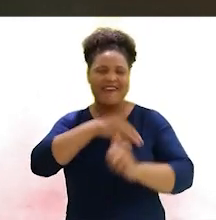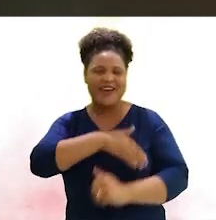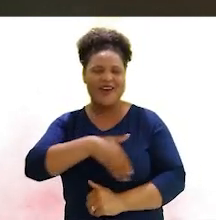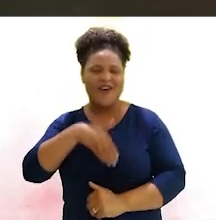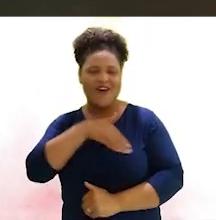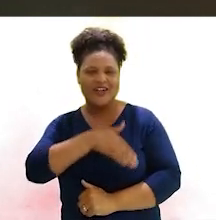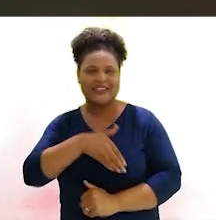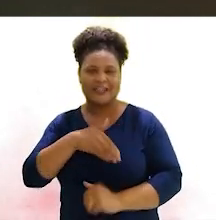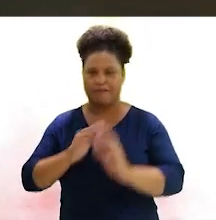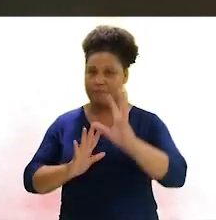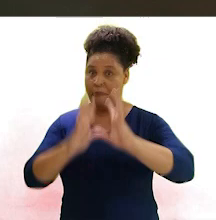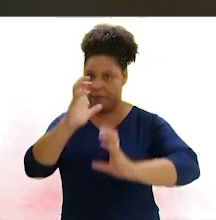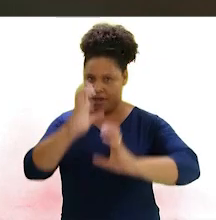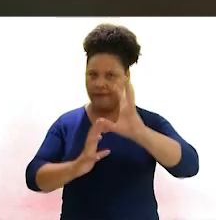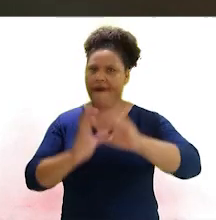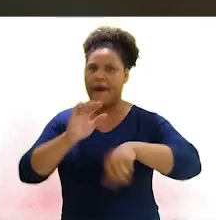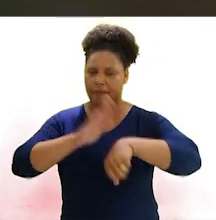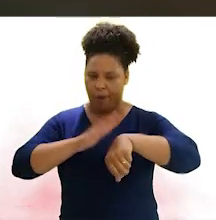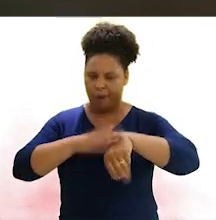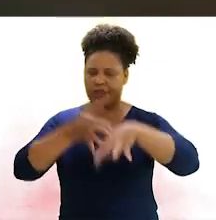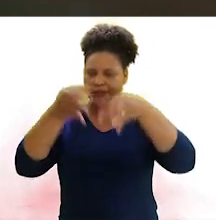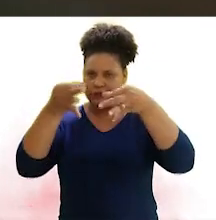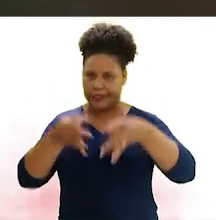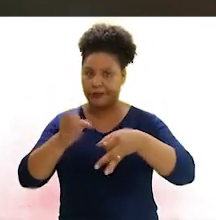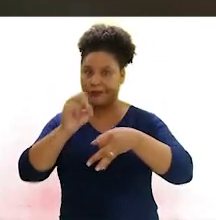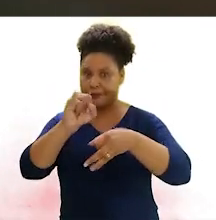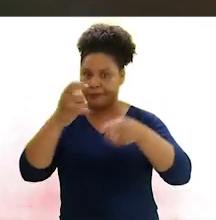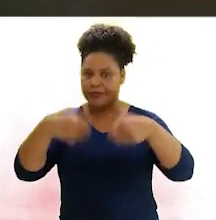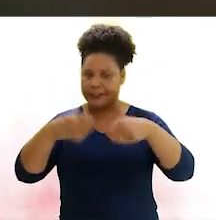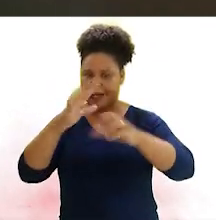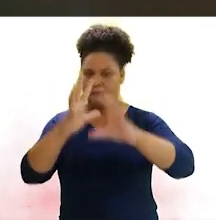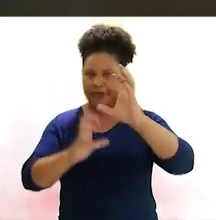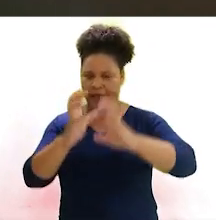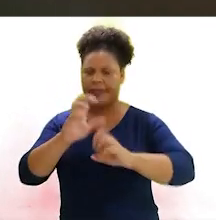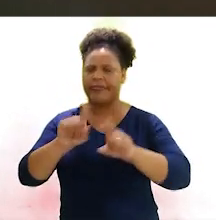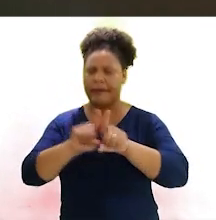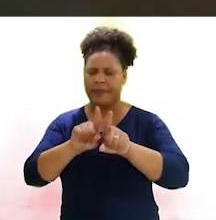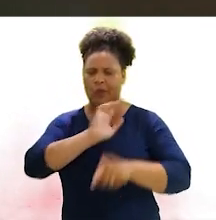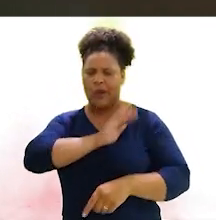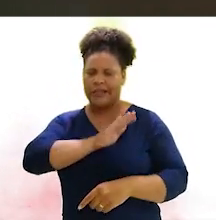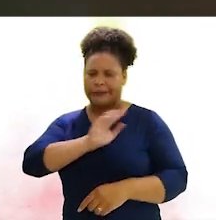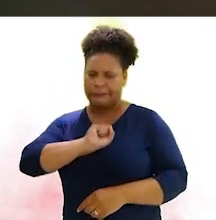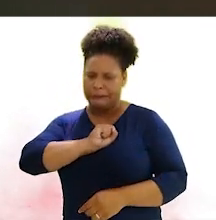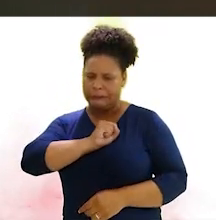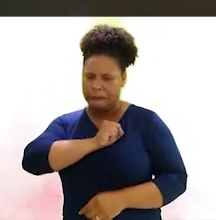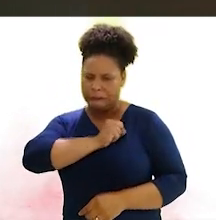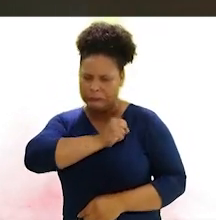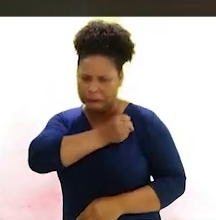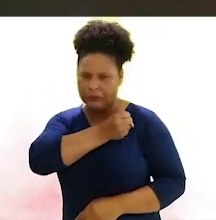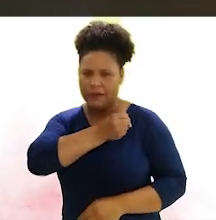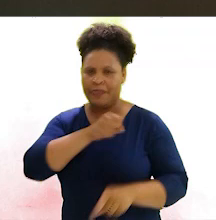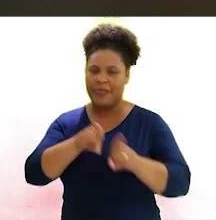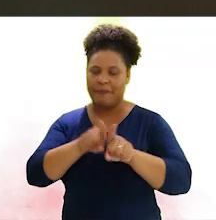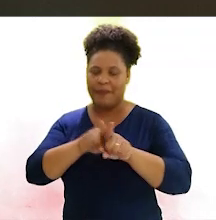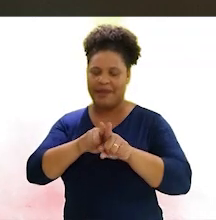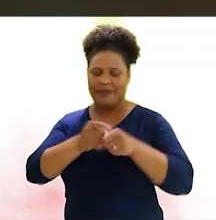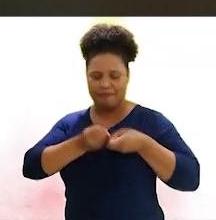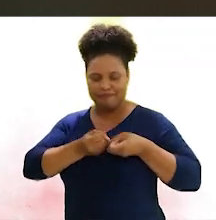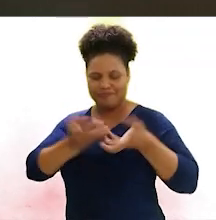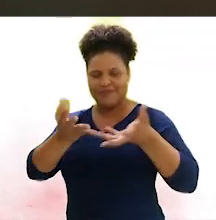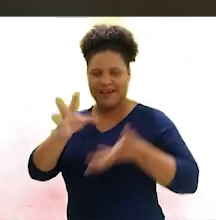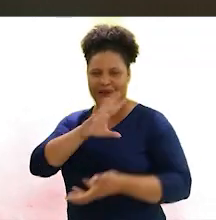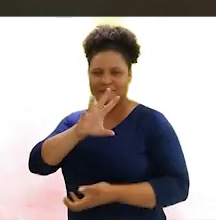gosta de brigar Quando se é necessário brigar Xande tem muito ódio no coração mas tem dado muito amor igual a tigresa de